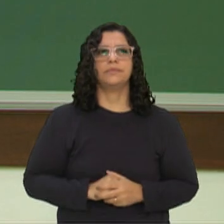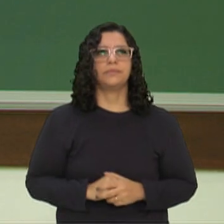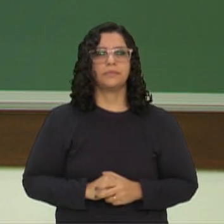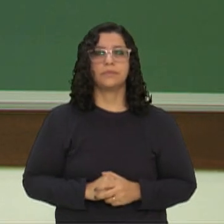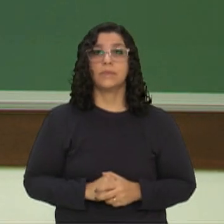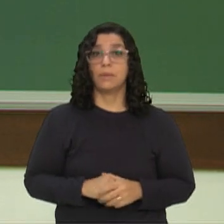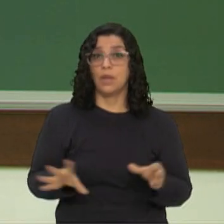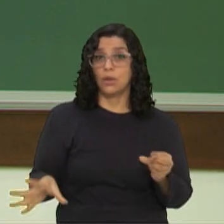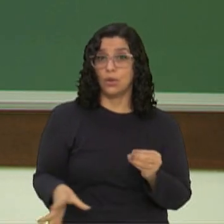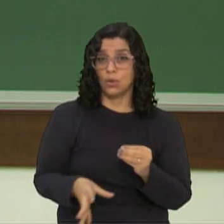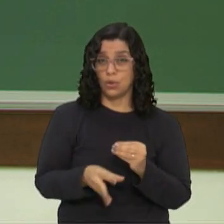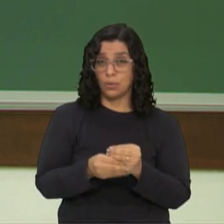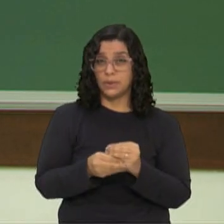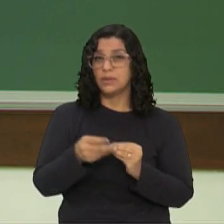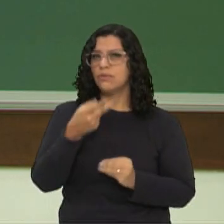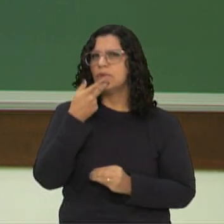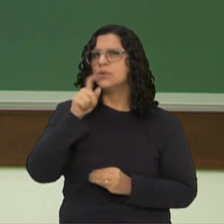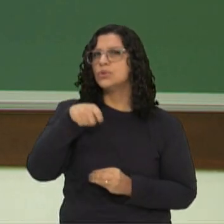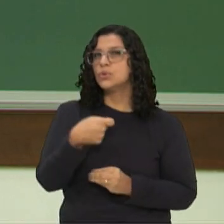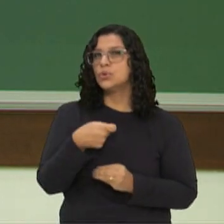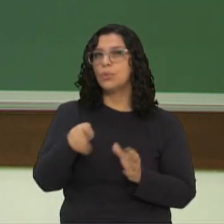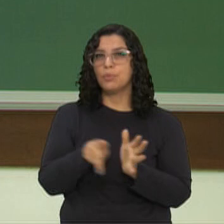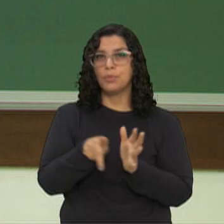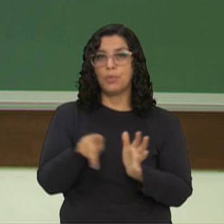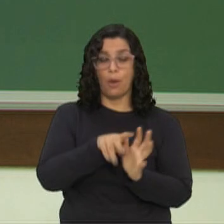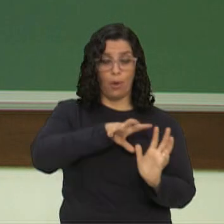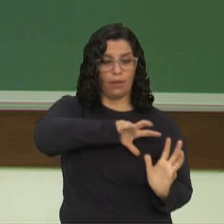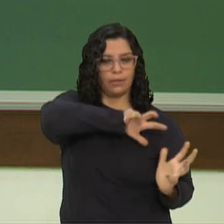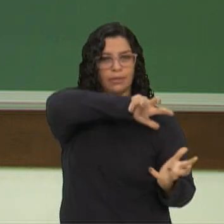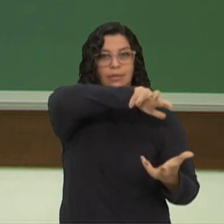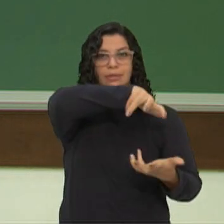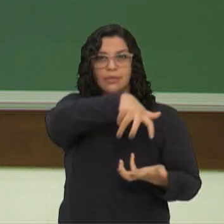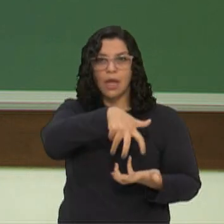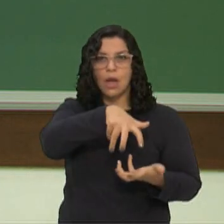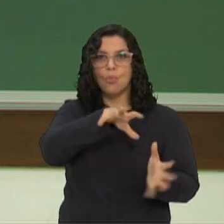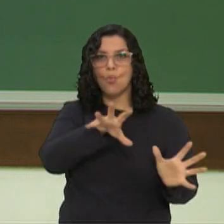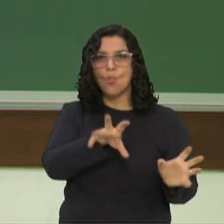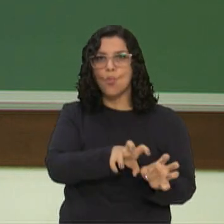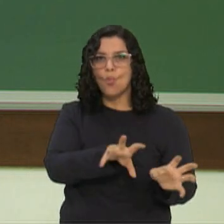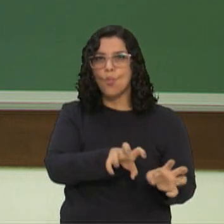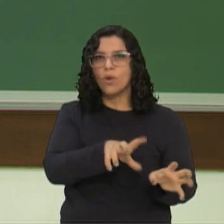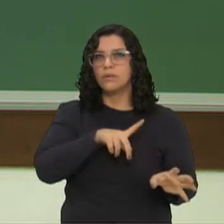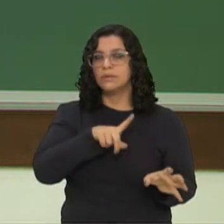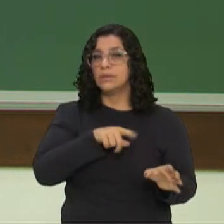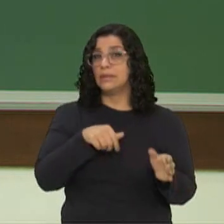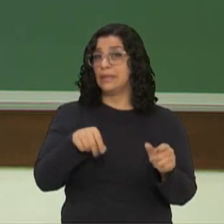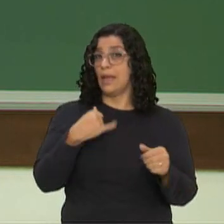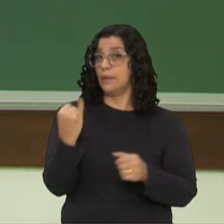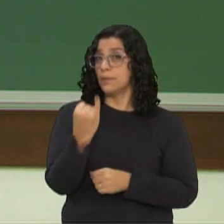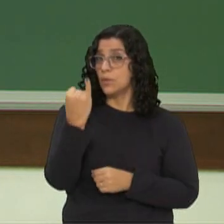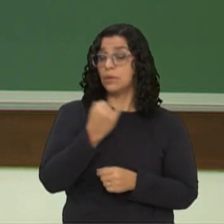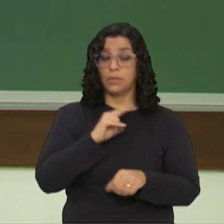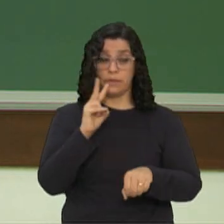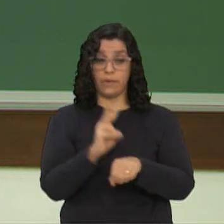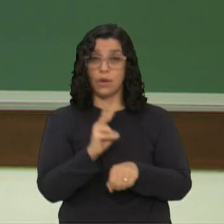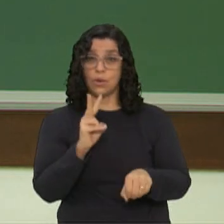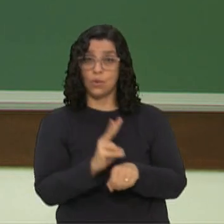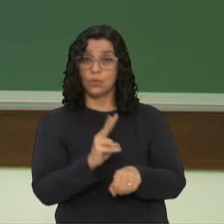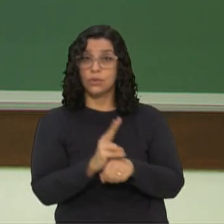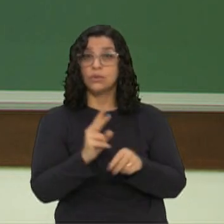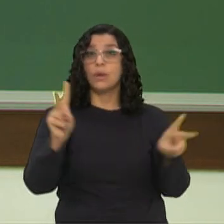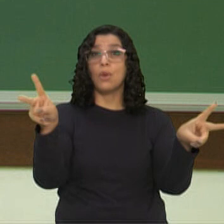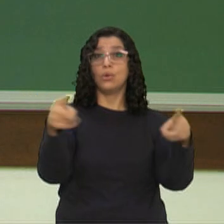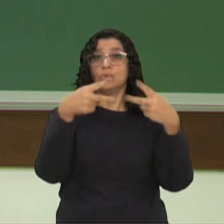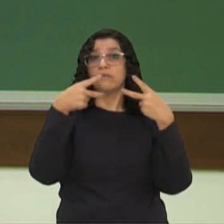Só complementando essa questão aí do magnetismo da Terra, né, a importância também está justamente na proteção contra os